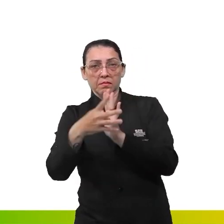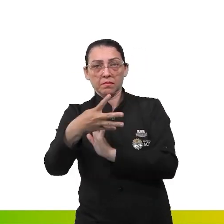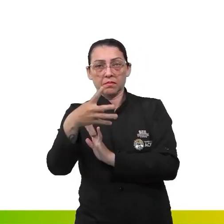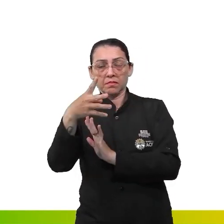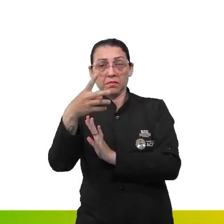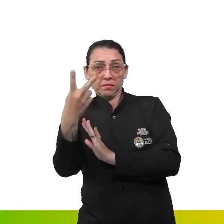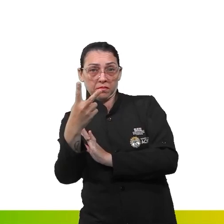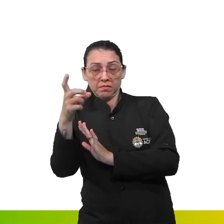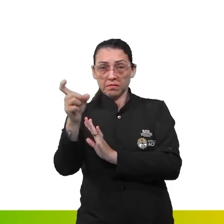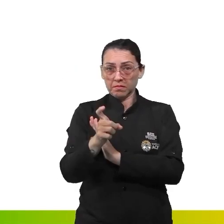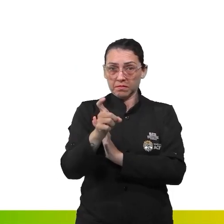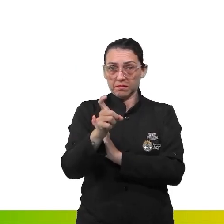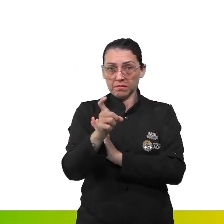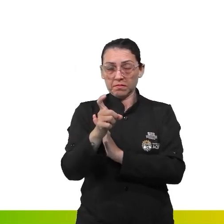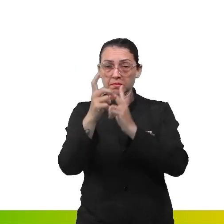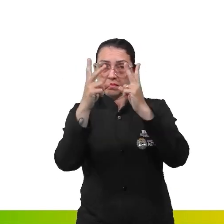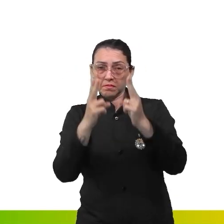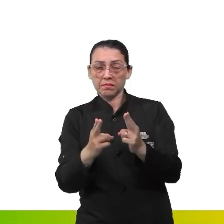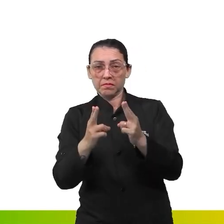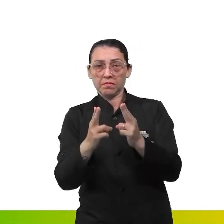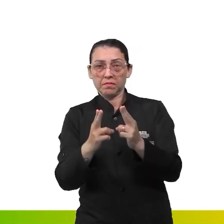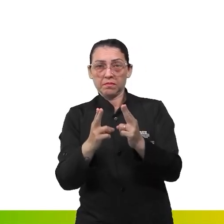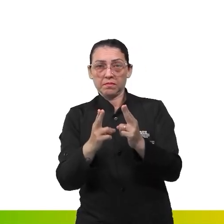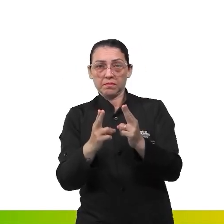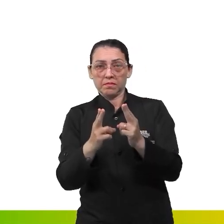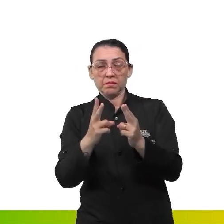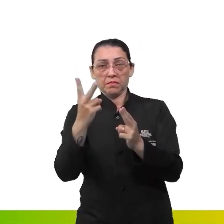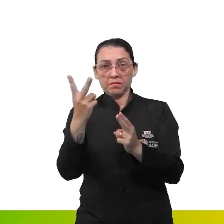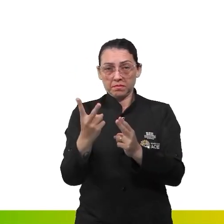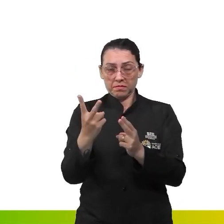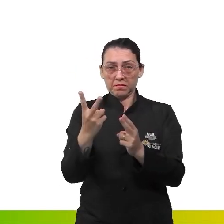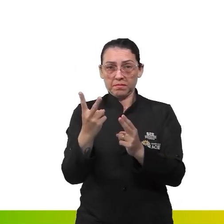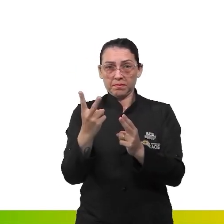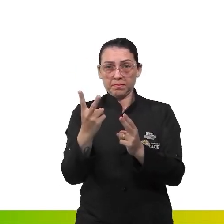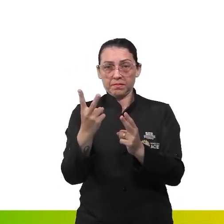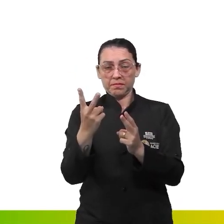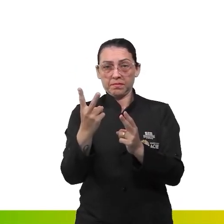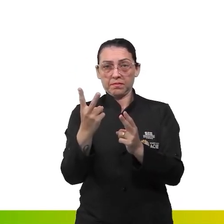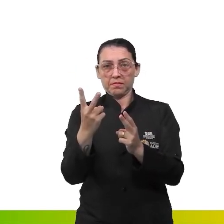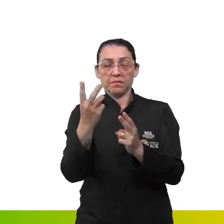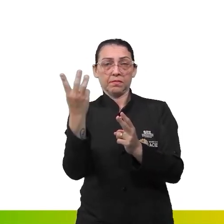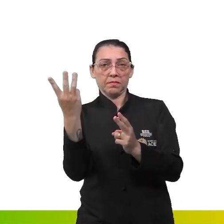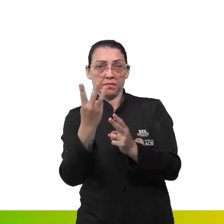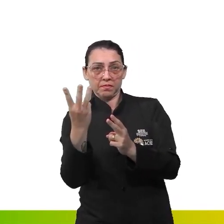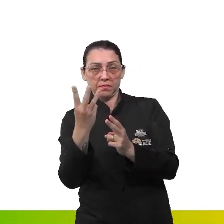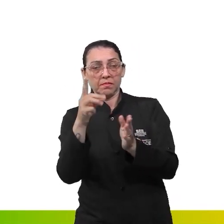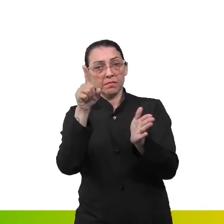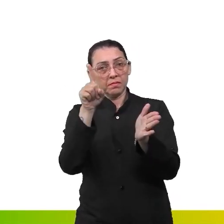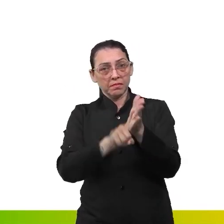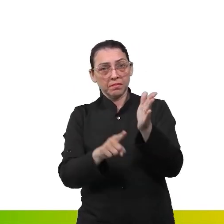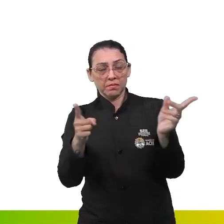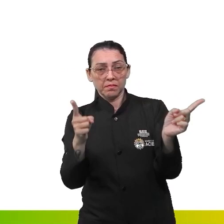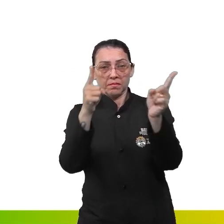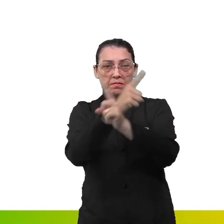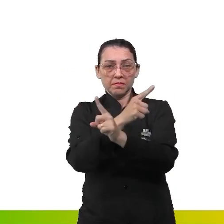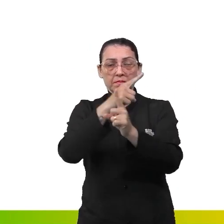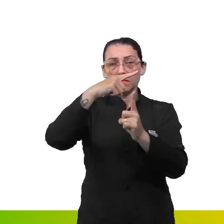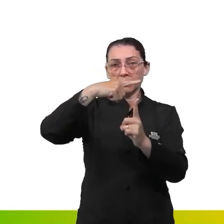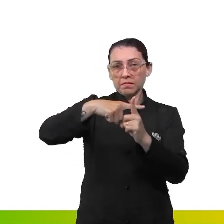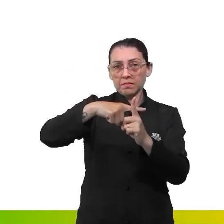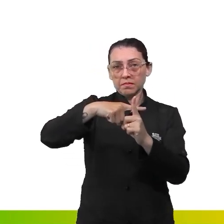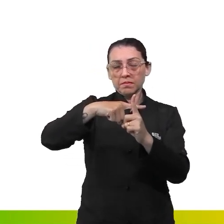menos 2x igual a 2 que já estava aqui. E esse 3 que está negativo, vamos passar positivo.